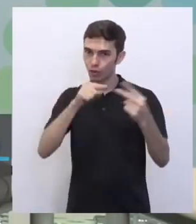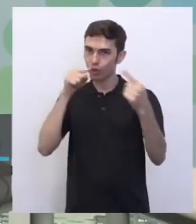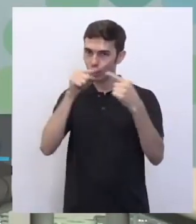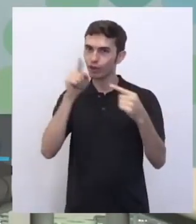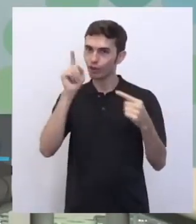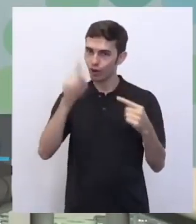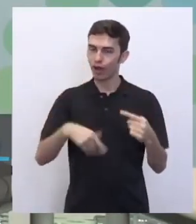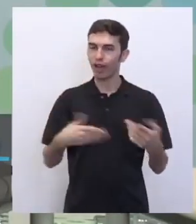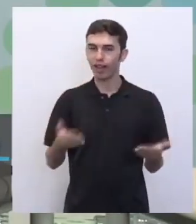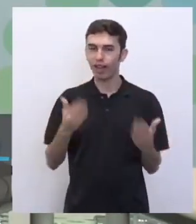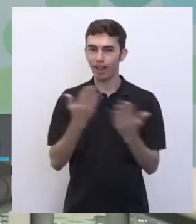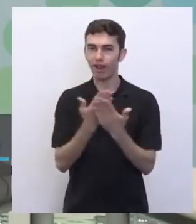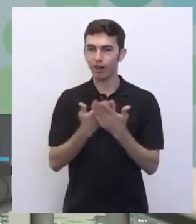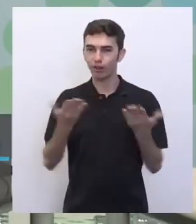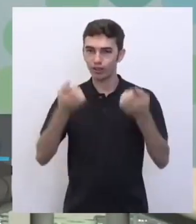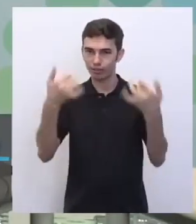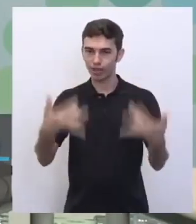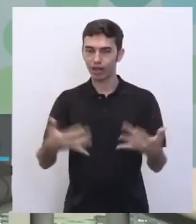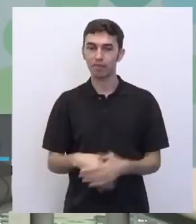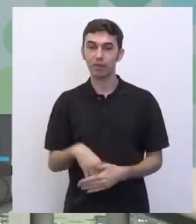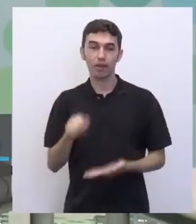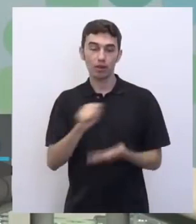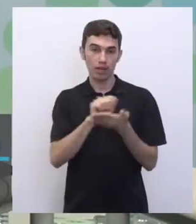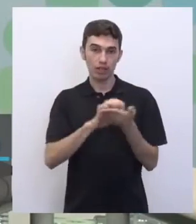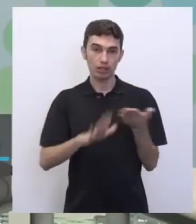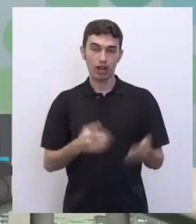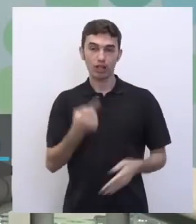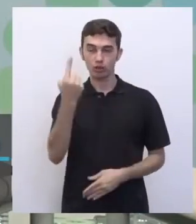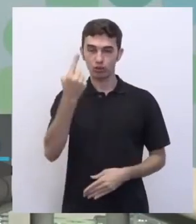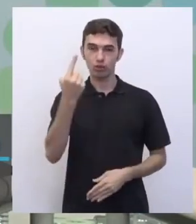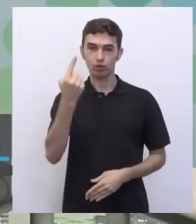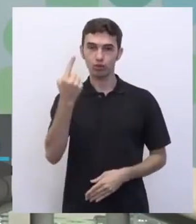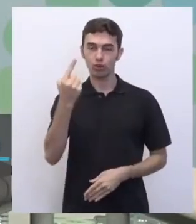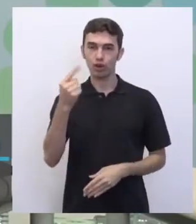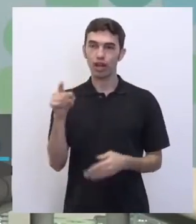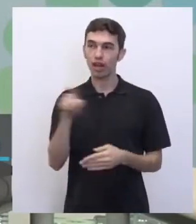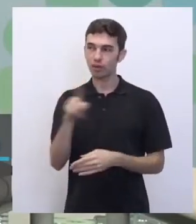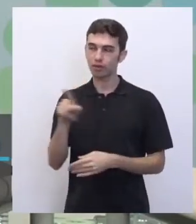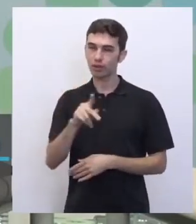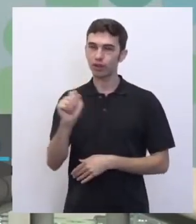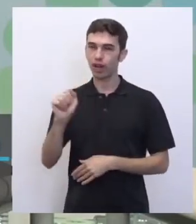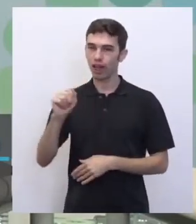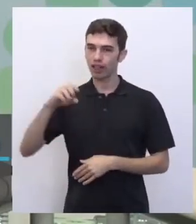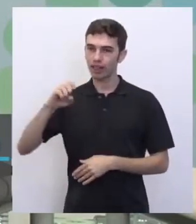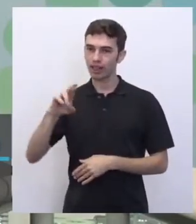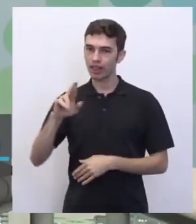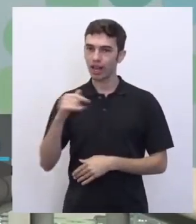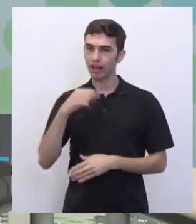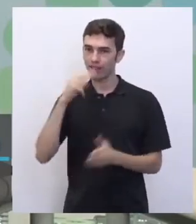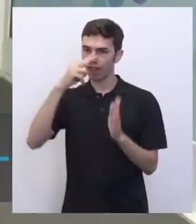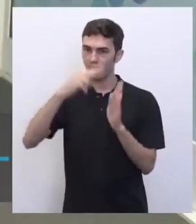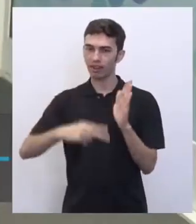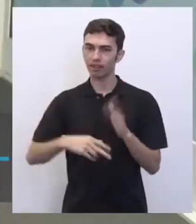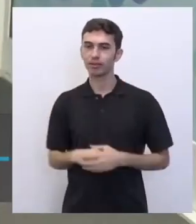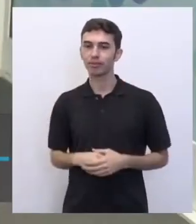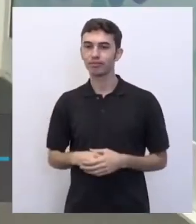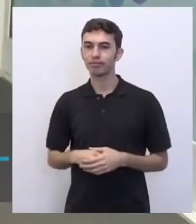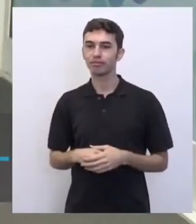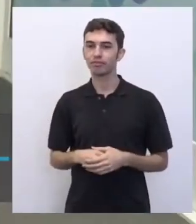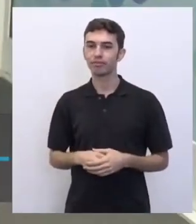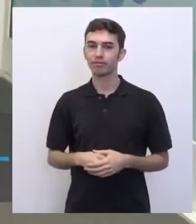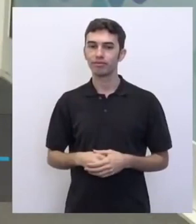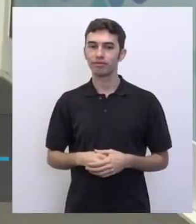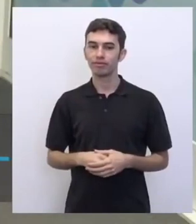aula. E agora nós vamos para a atividade número 1, que a professora Andréia vai fazer a leitura aí com vocês. Isso,